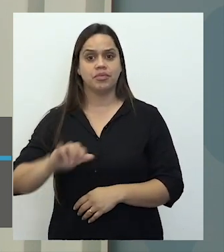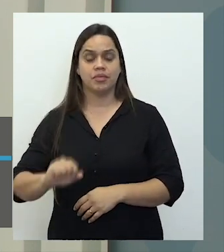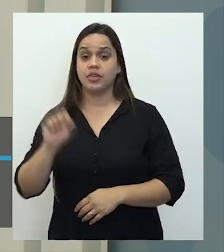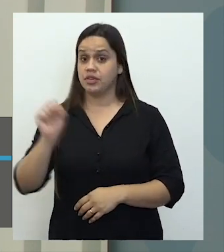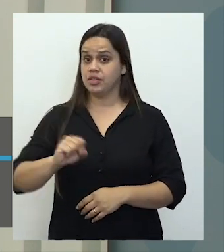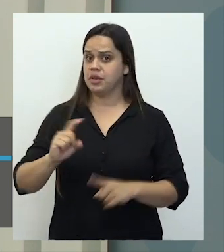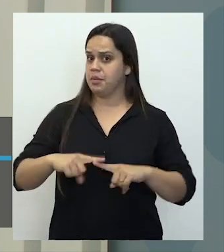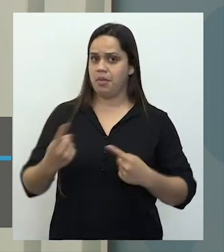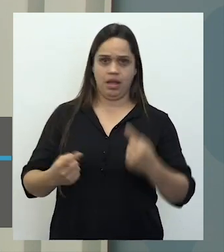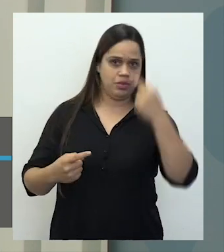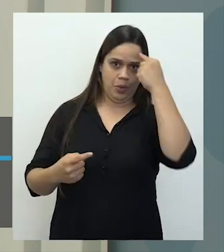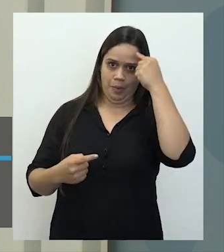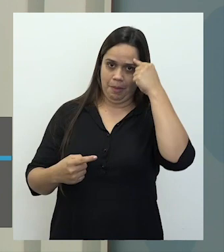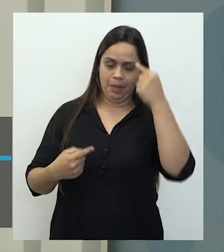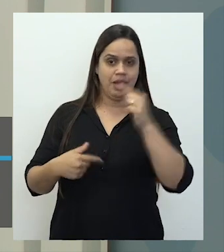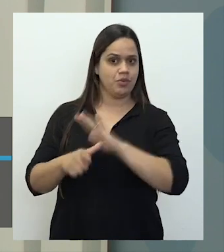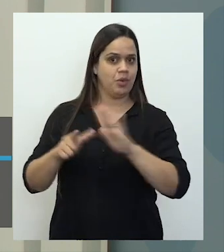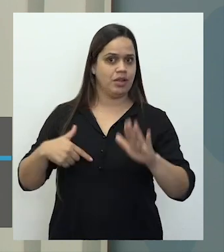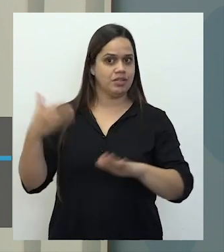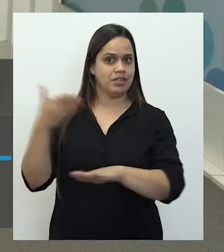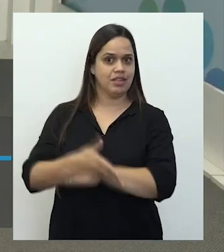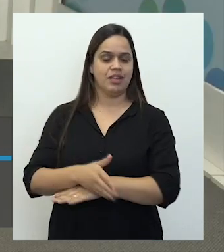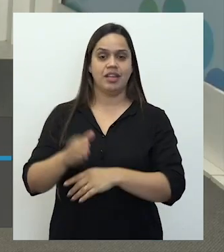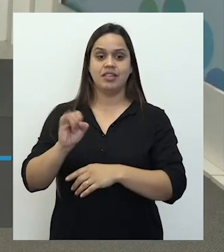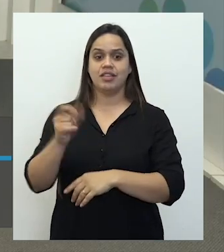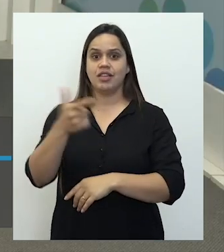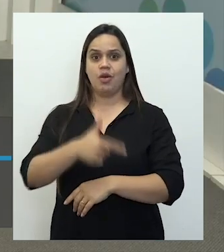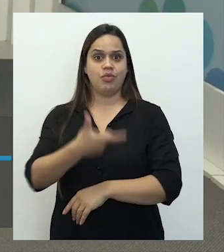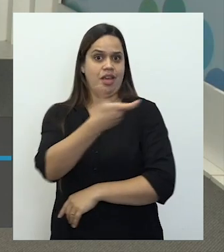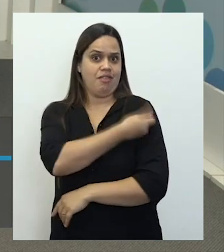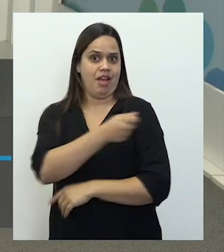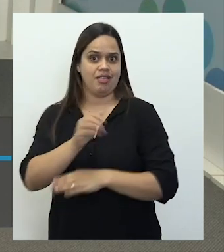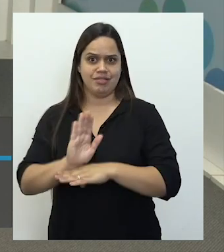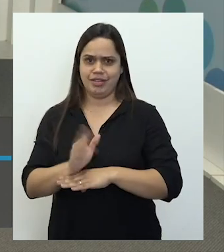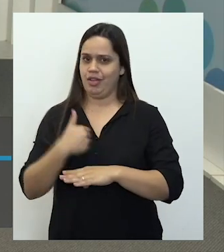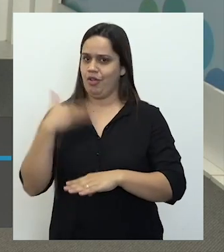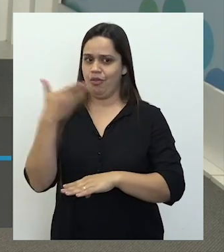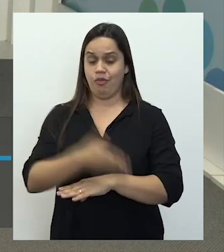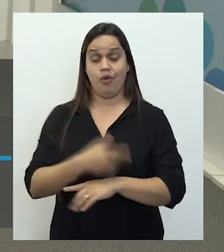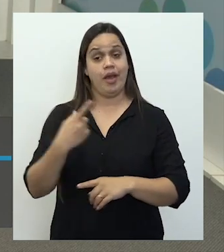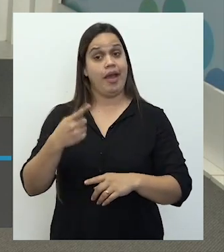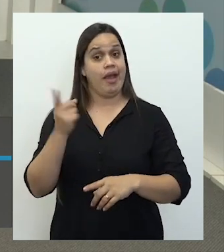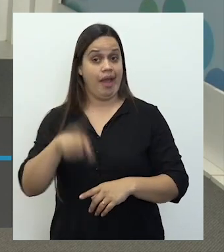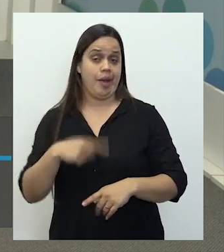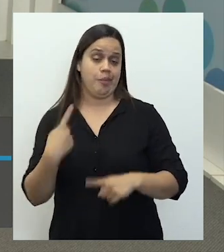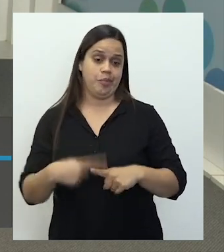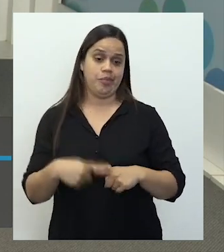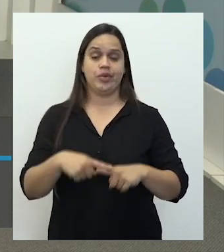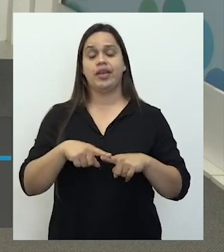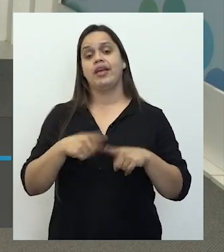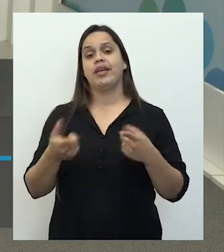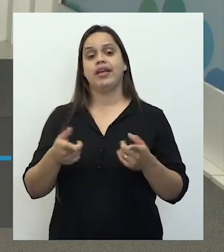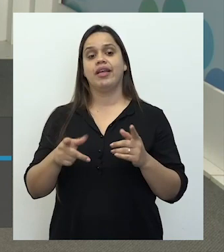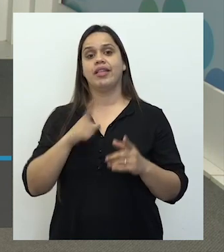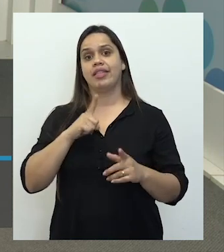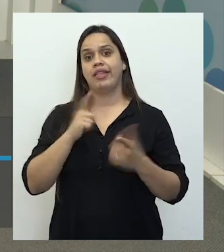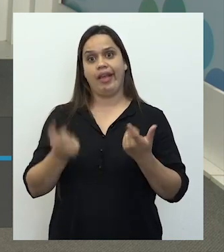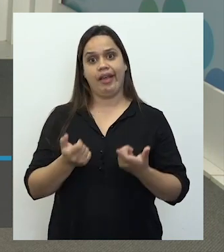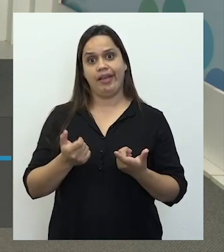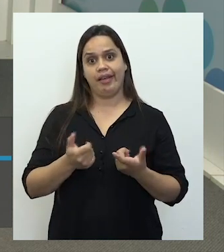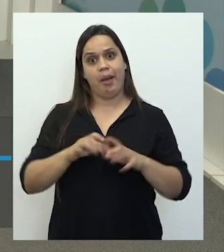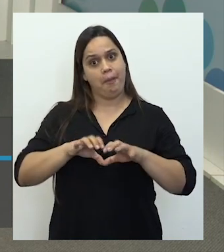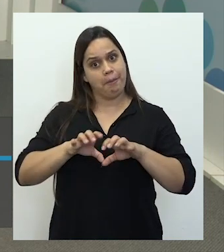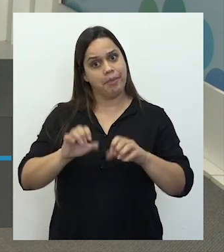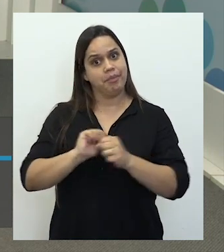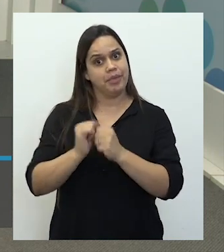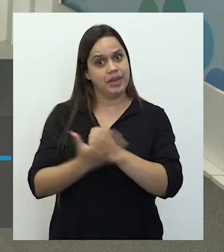penso em ir ao cinema sem vacina. Essa, né, questão, né, da pandemia traz isso para a gente gosta, mas existem alguns problemas agora, isto, né?